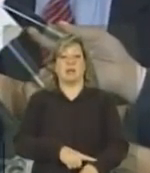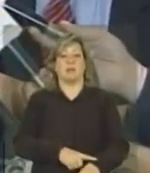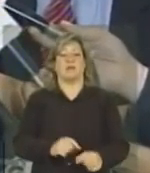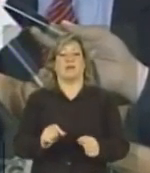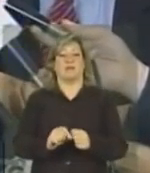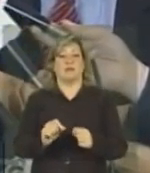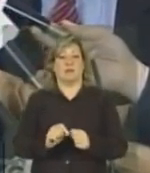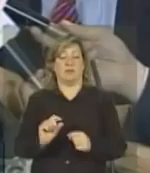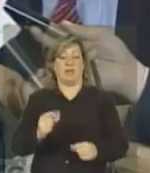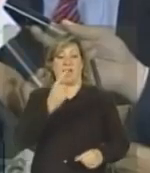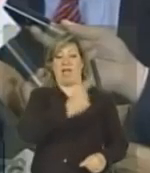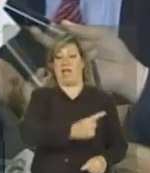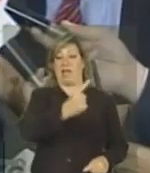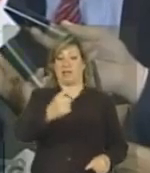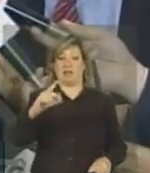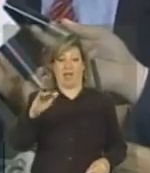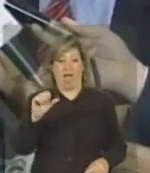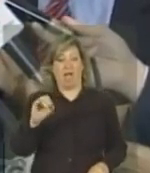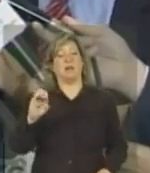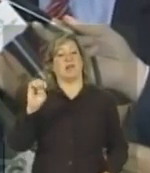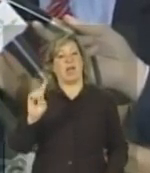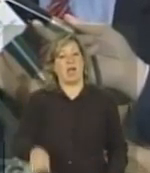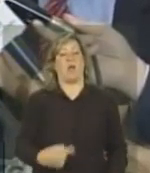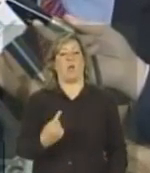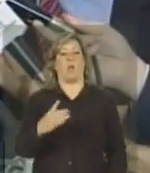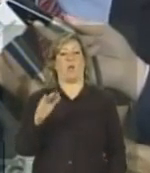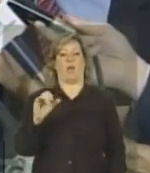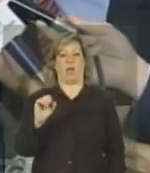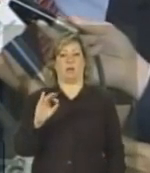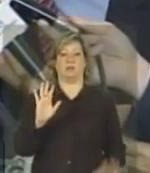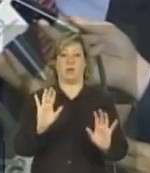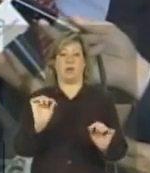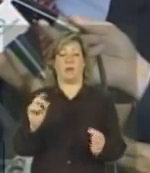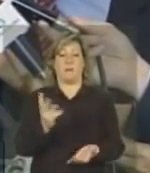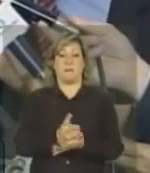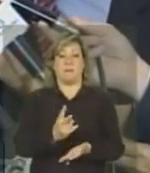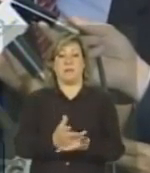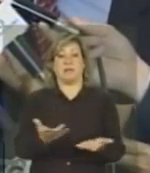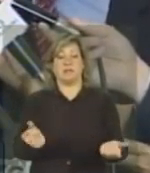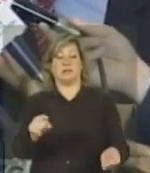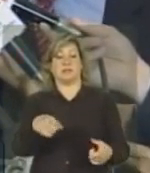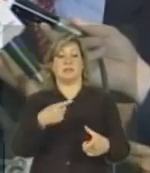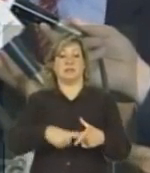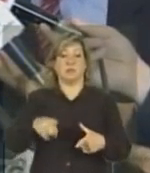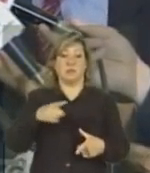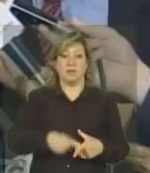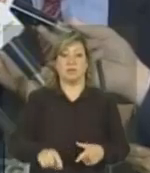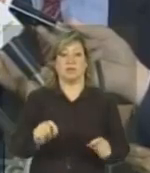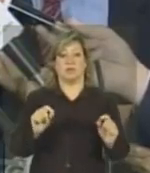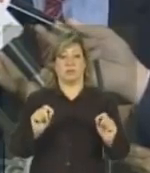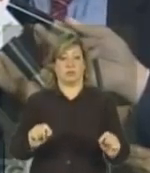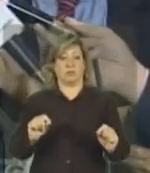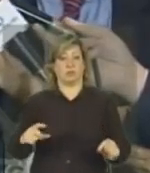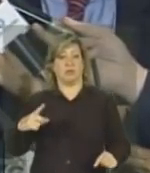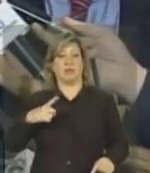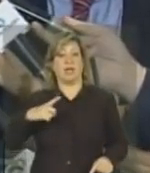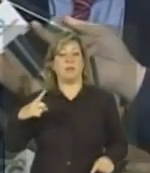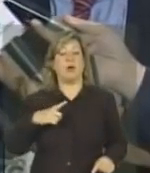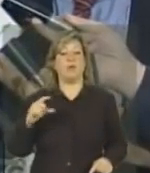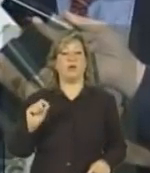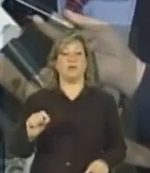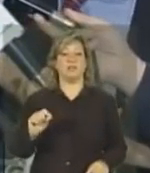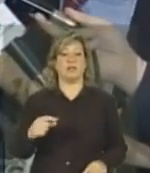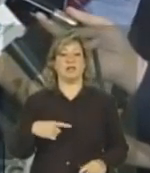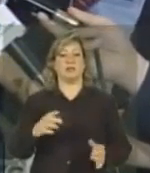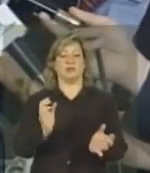internação. Cada caso é um caso. Agora, mesmo situações que possam exigir uma internação mais prolongada,